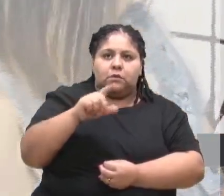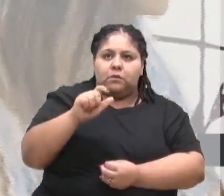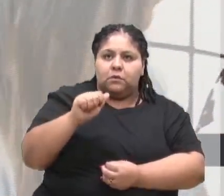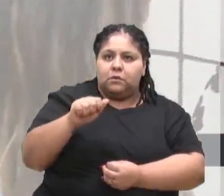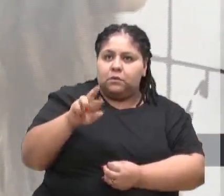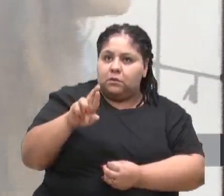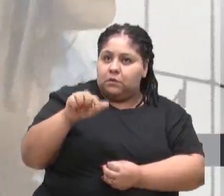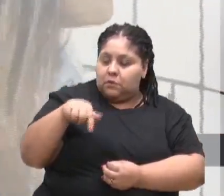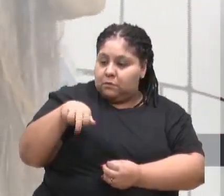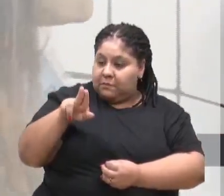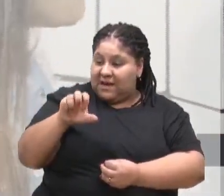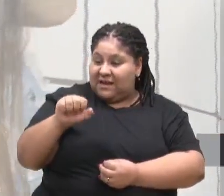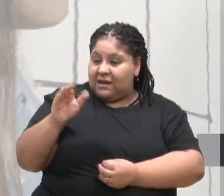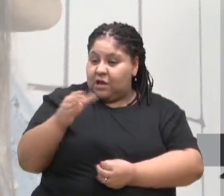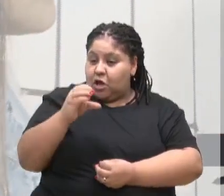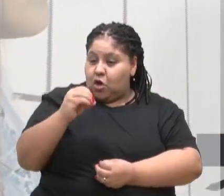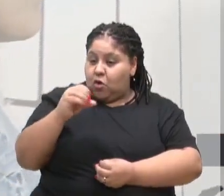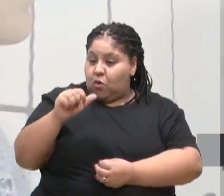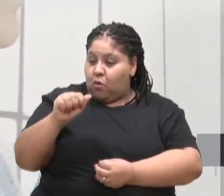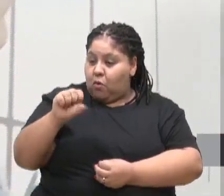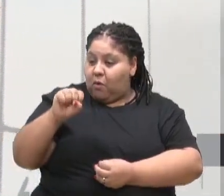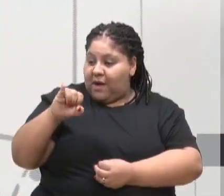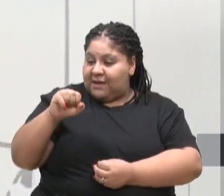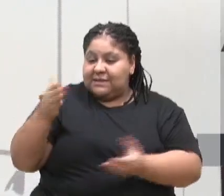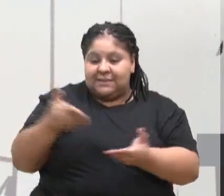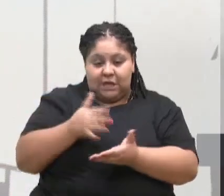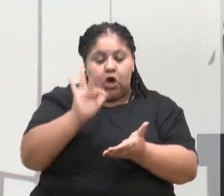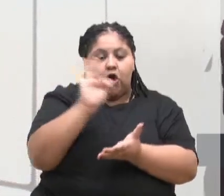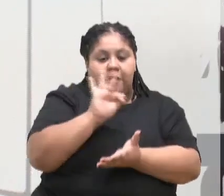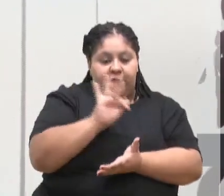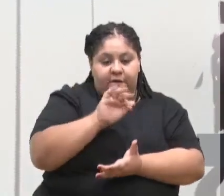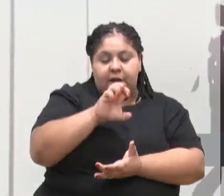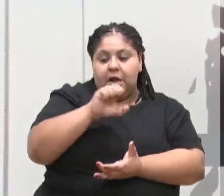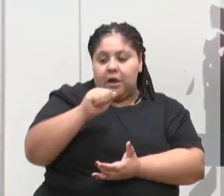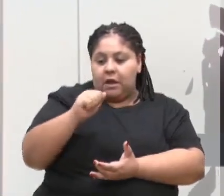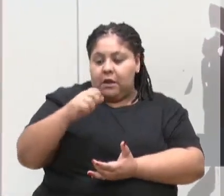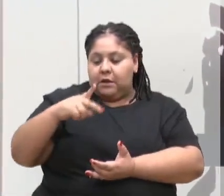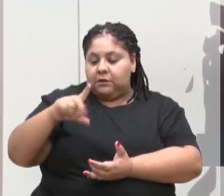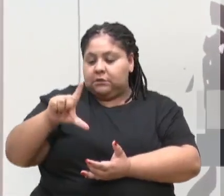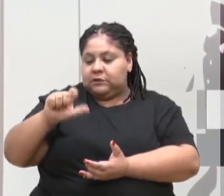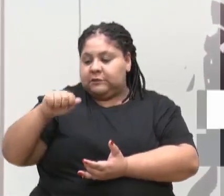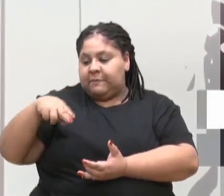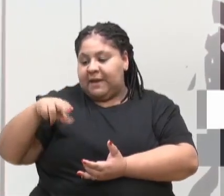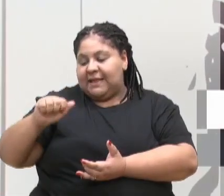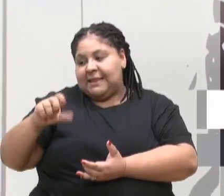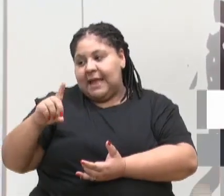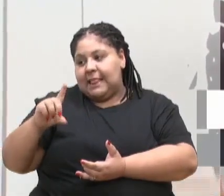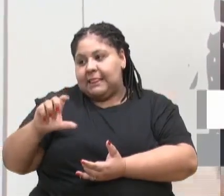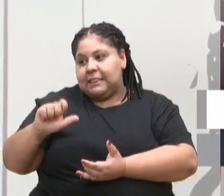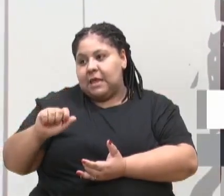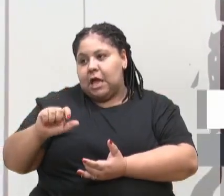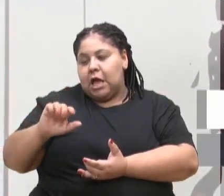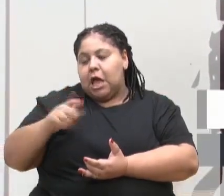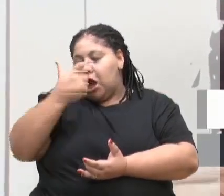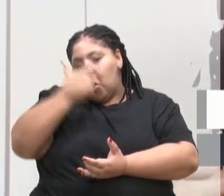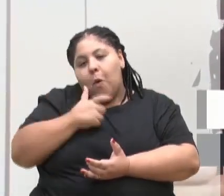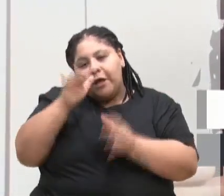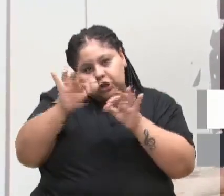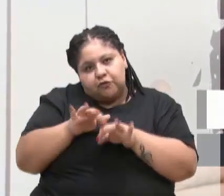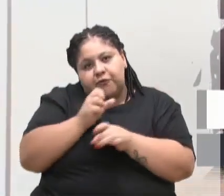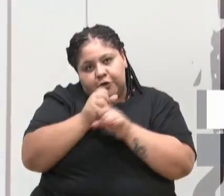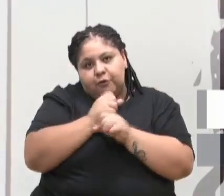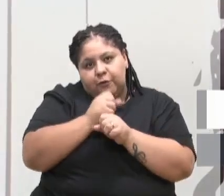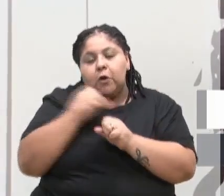é agora em fevereiro e a do Esplanada provavelmente é a final do ano. Então, mas o importante é que elas estão